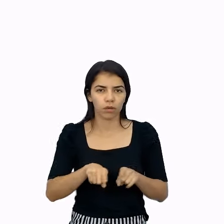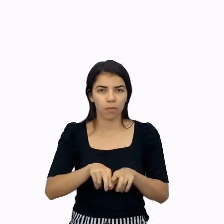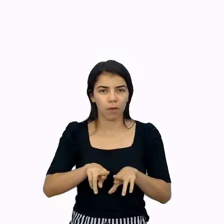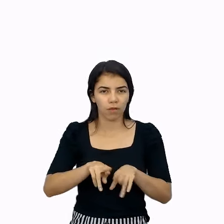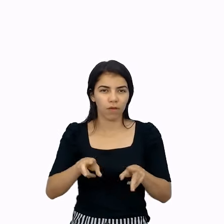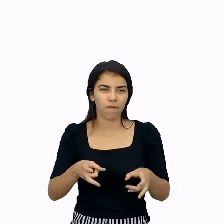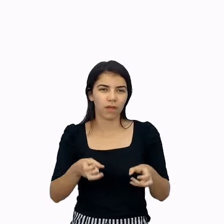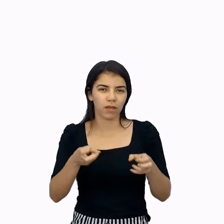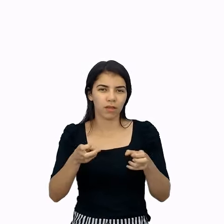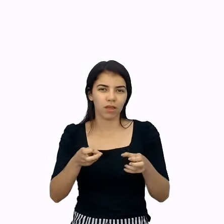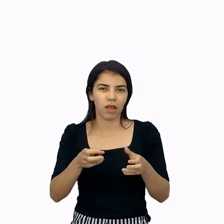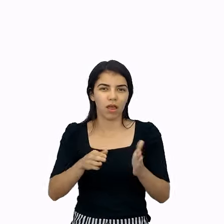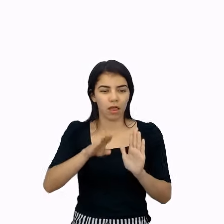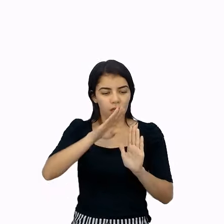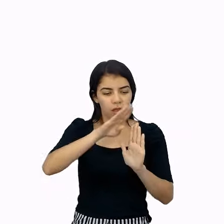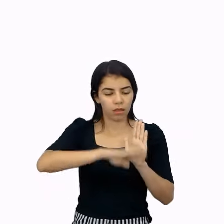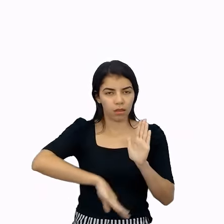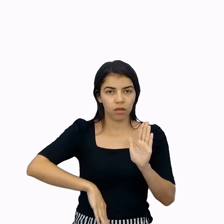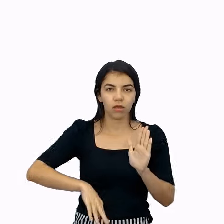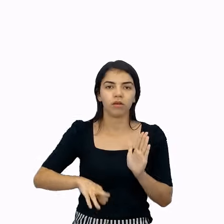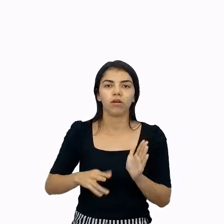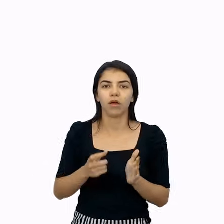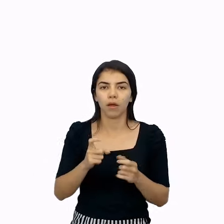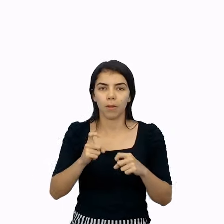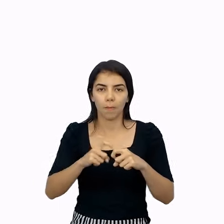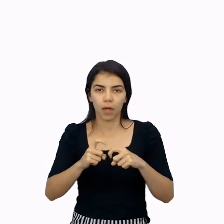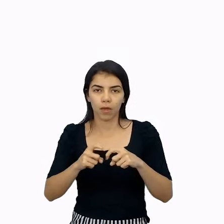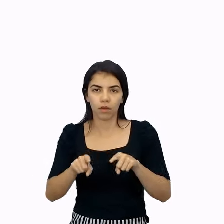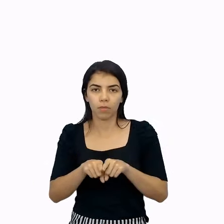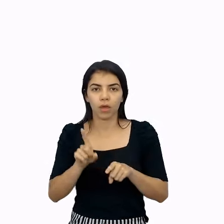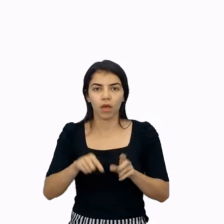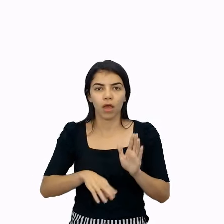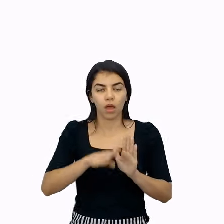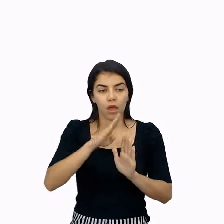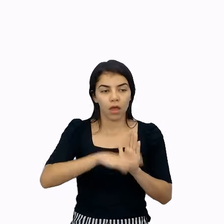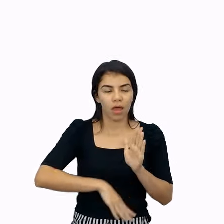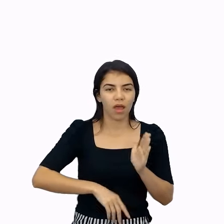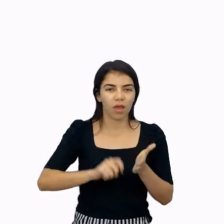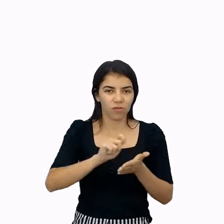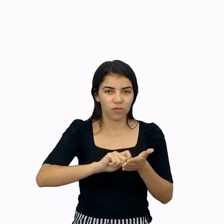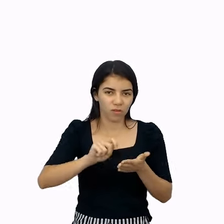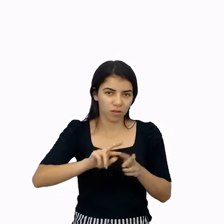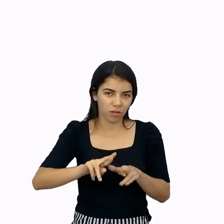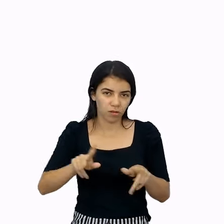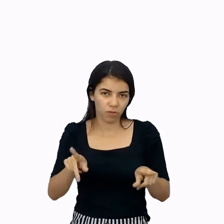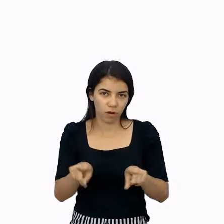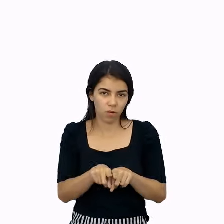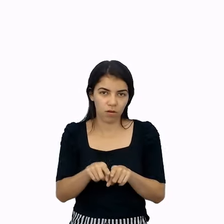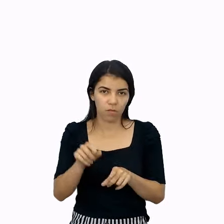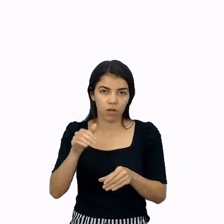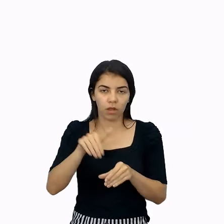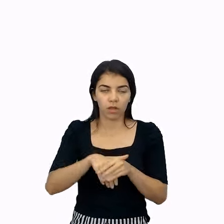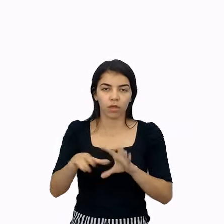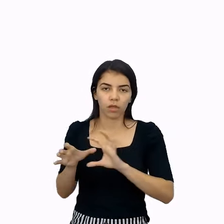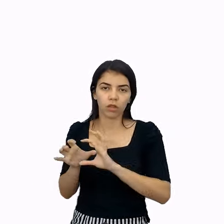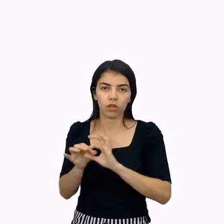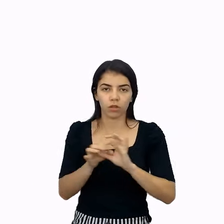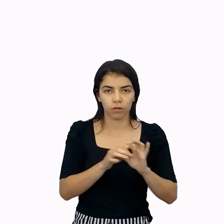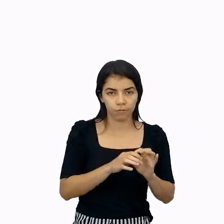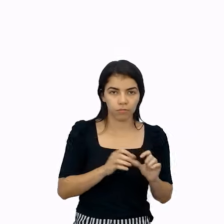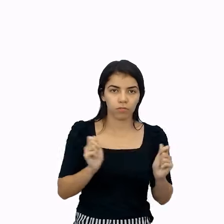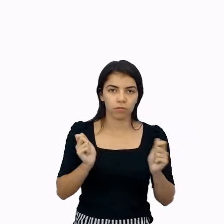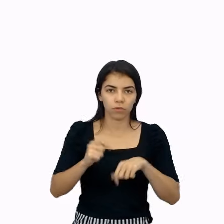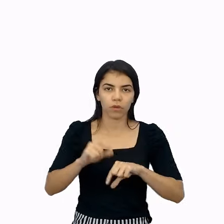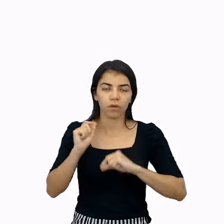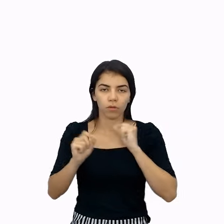né? Então, são gêneros que têm ali funções diferentes e também estão baseados aí nessa composição e que se deve